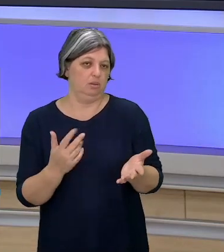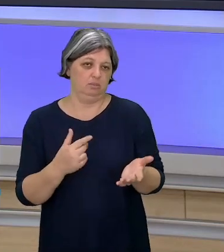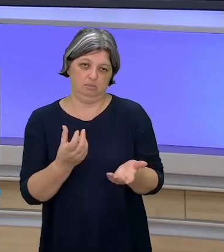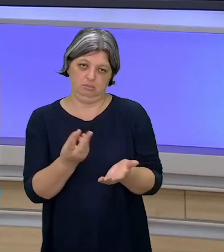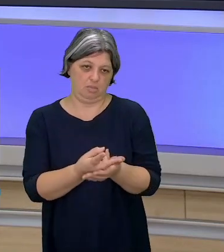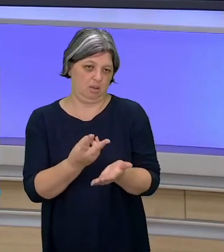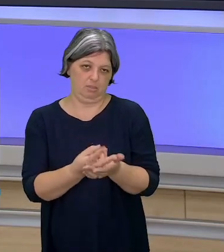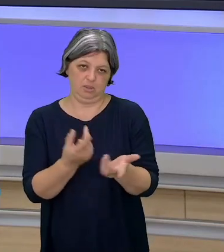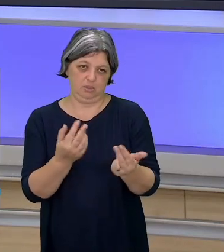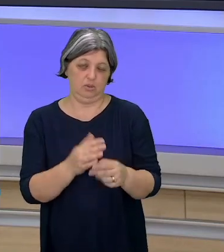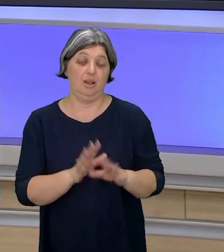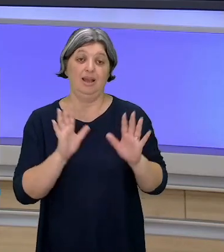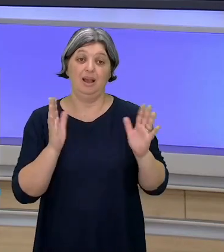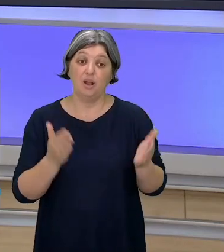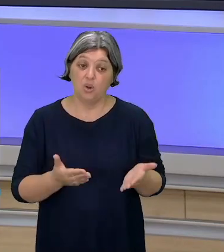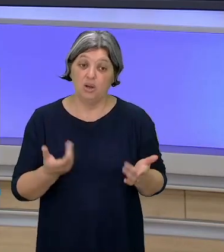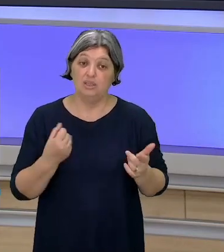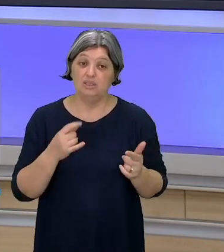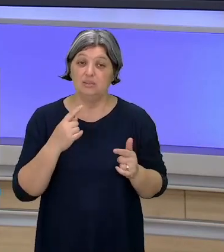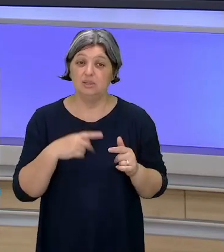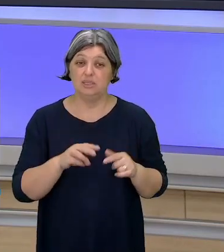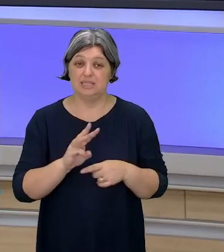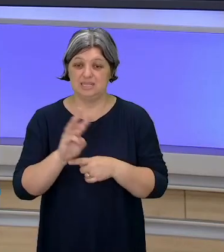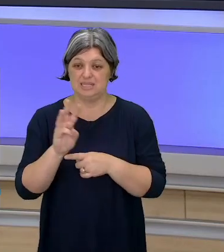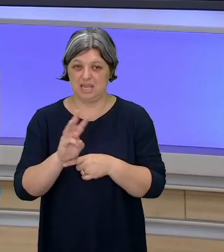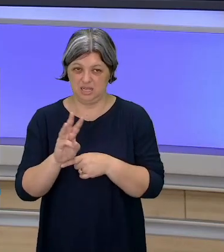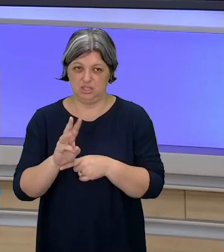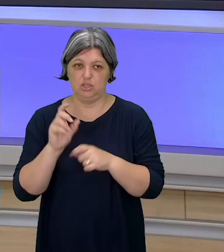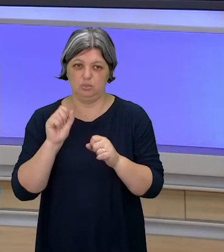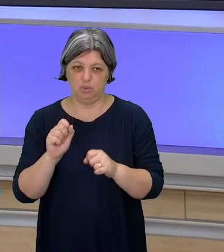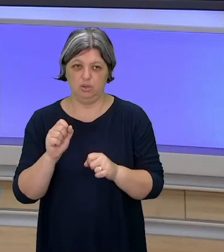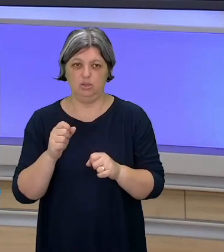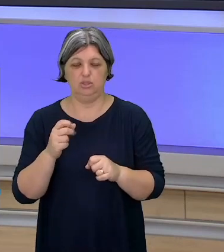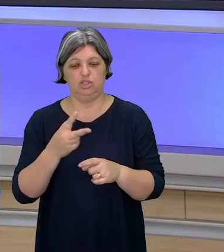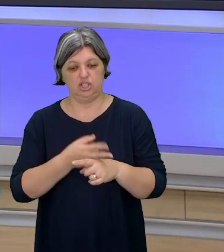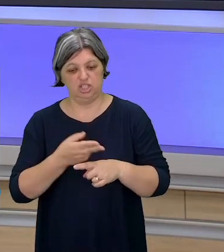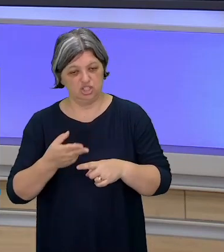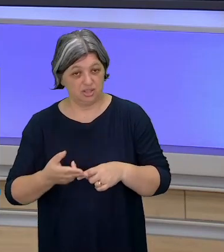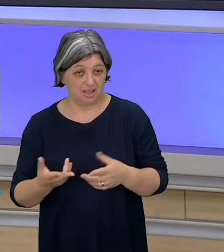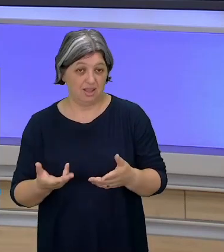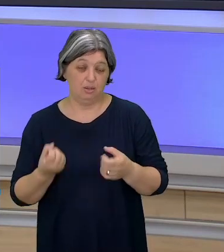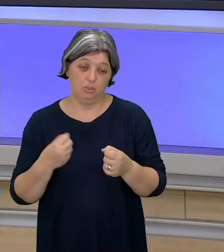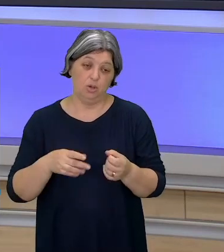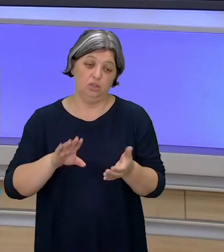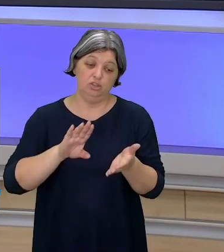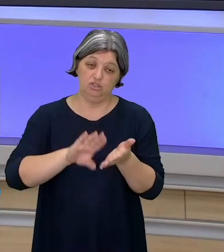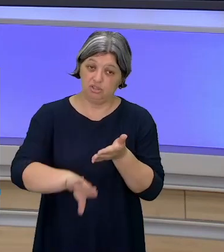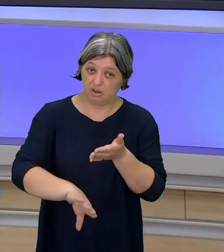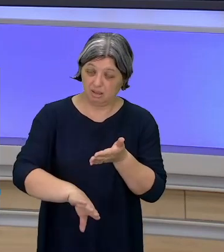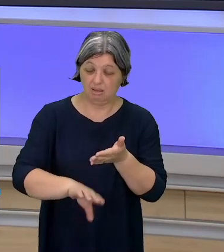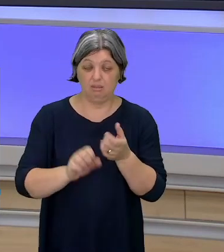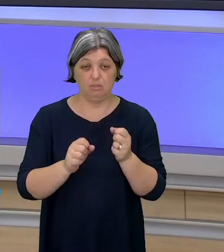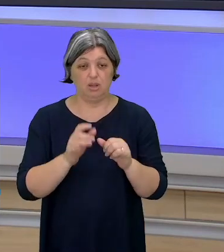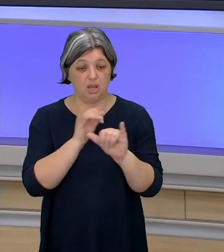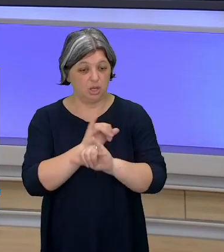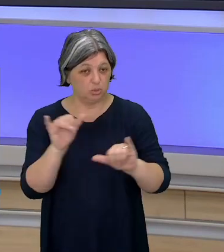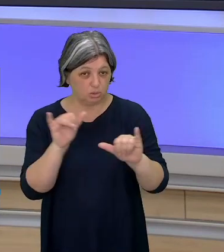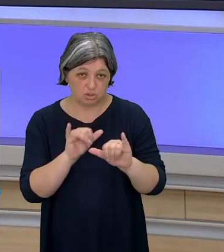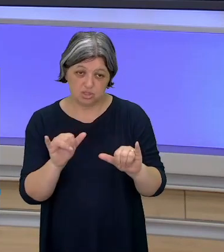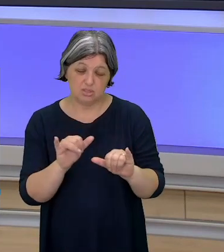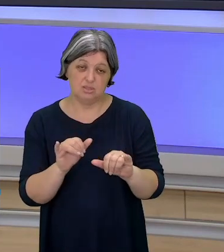que eu tenho. Agora, quando você fala de site, esse site pode ser editado, ele pode ter saído do ar, a notícia pode ter